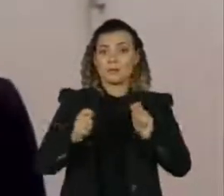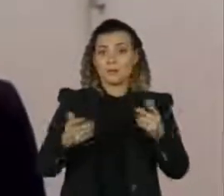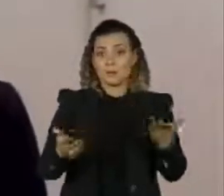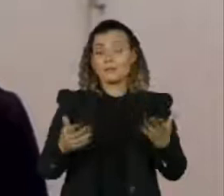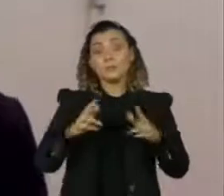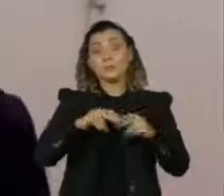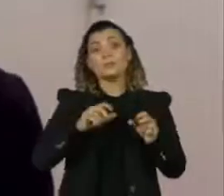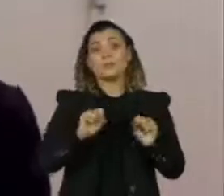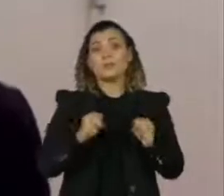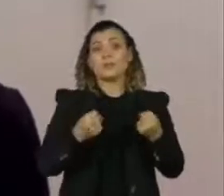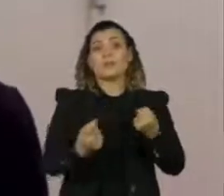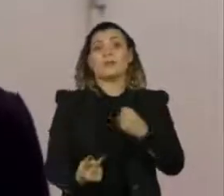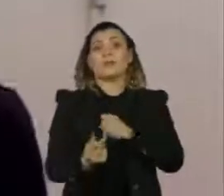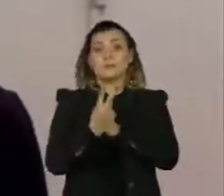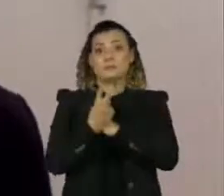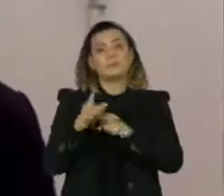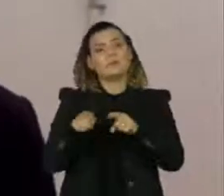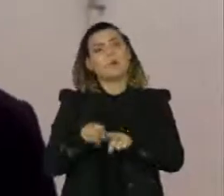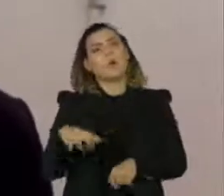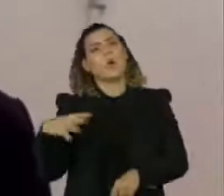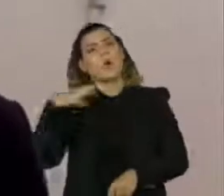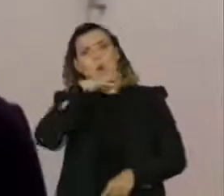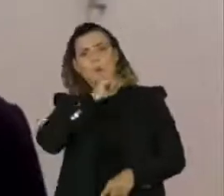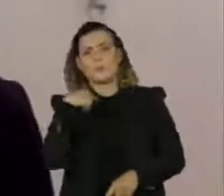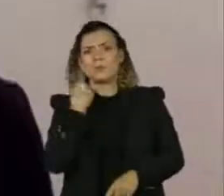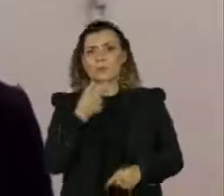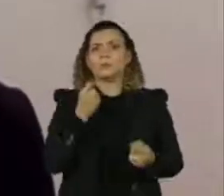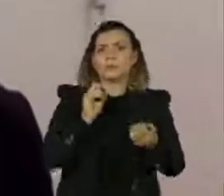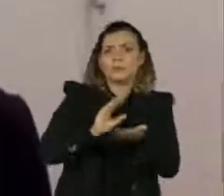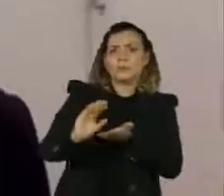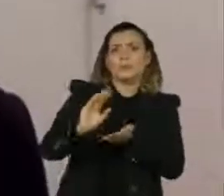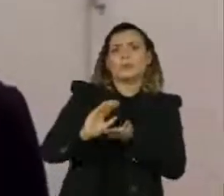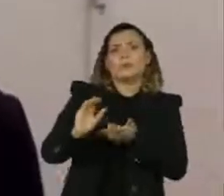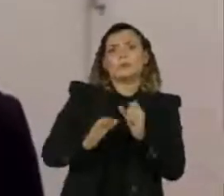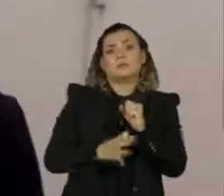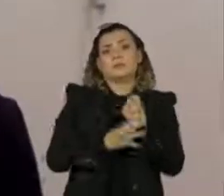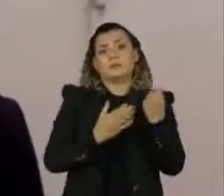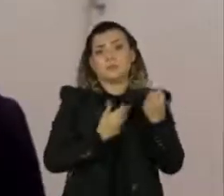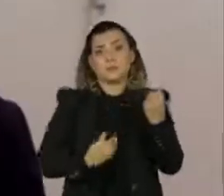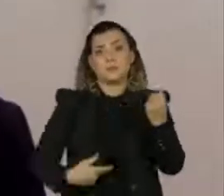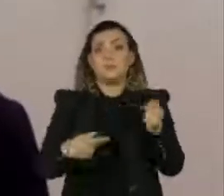para essa defesa e, claro, a gente não pode deixar de investir na segurança pública e nas polícias.